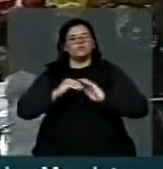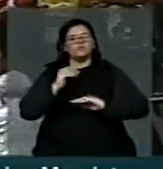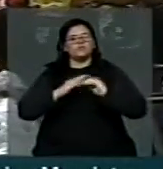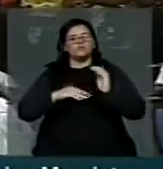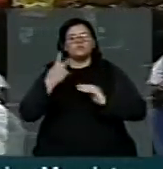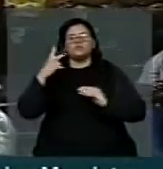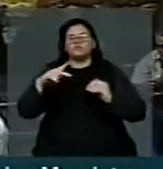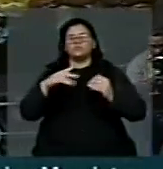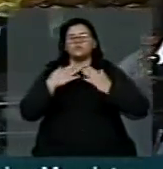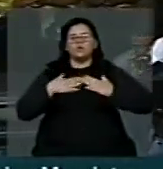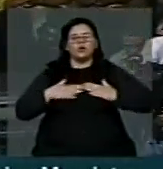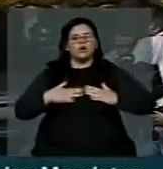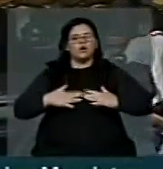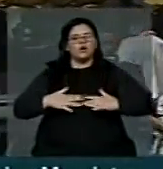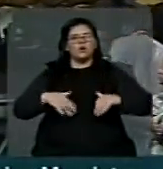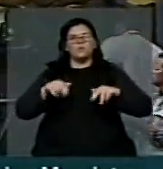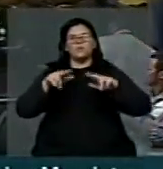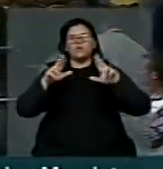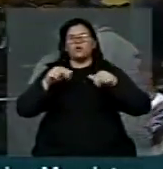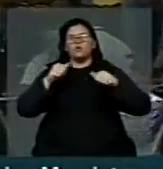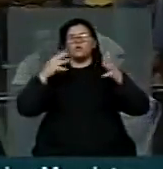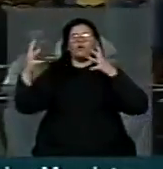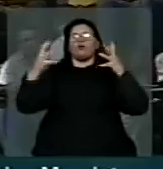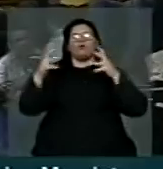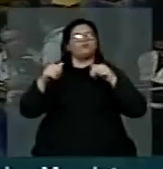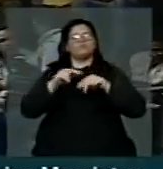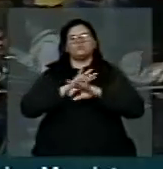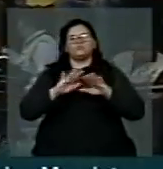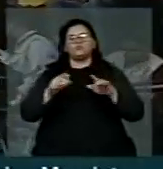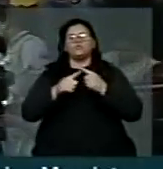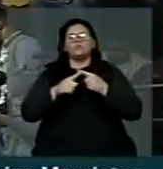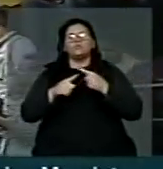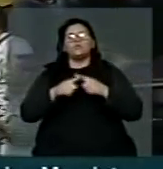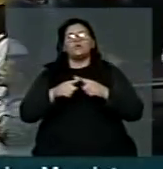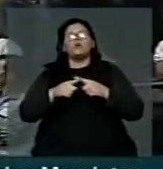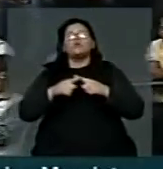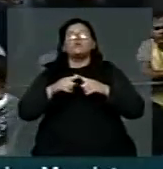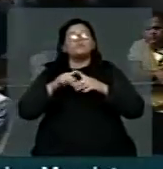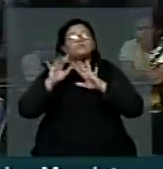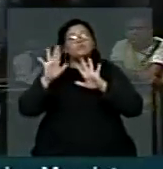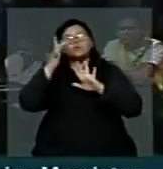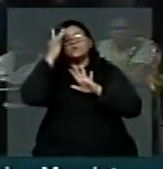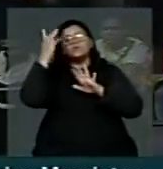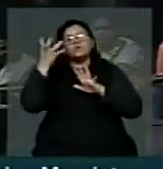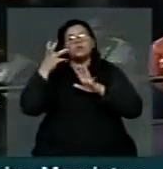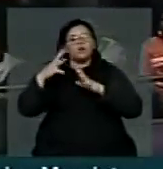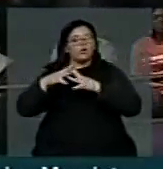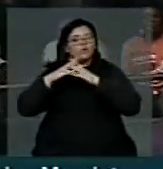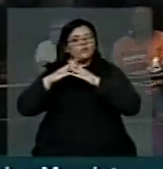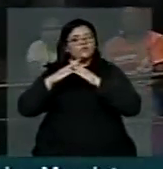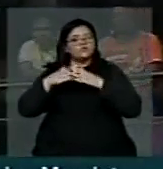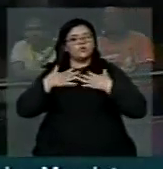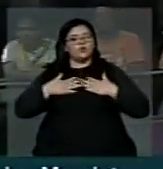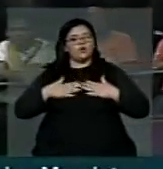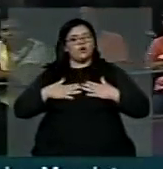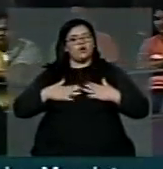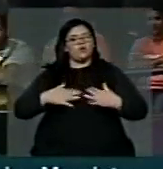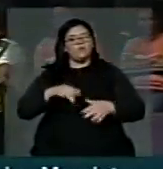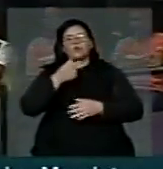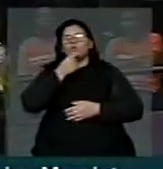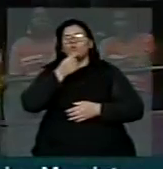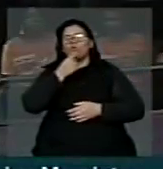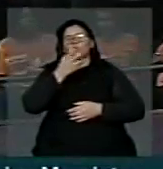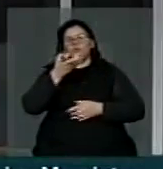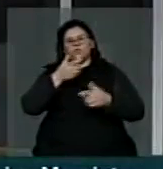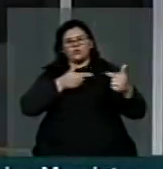calma não se perturbou em nenhum momento, mas ai daqueles que confundam essa calma com um homem habituado ao